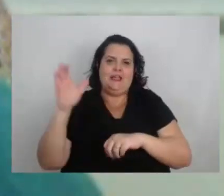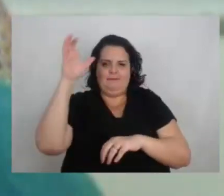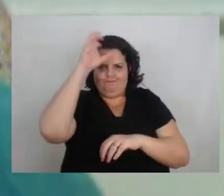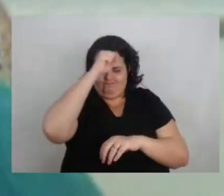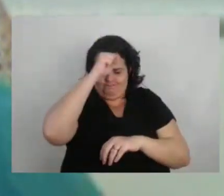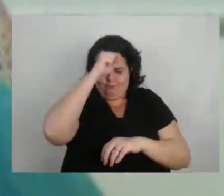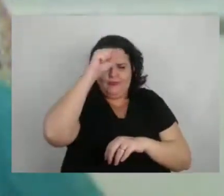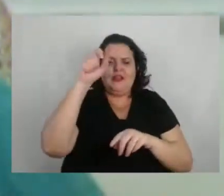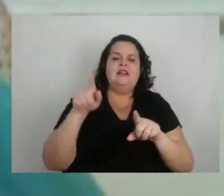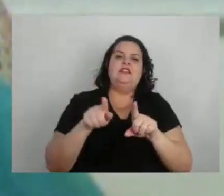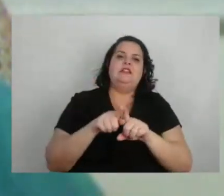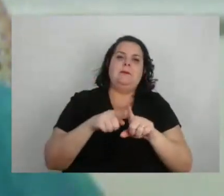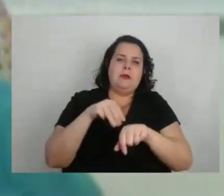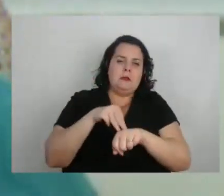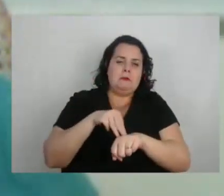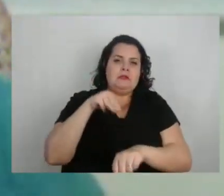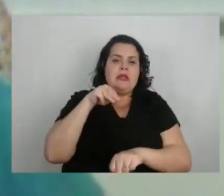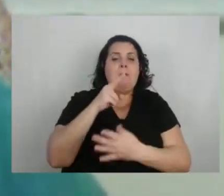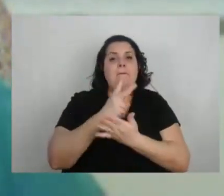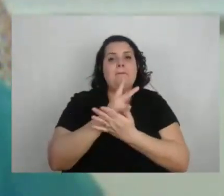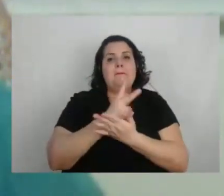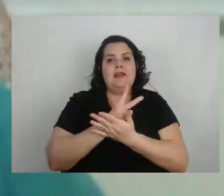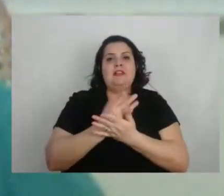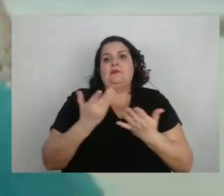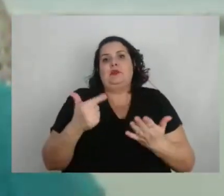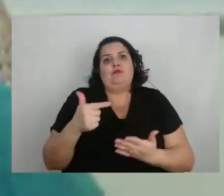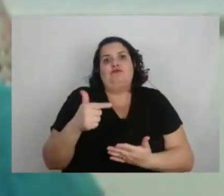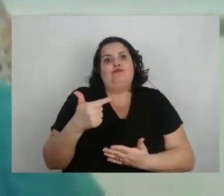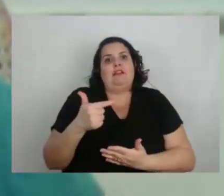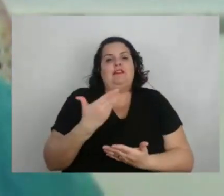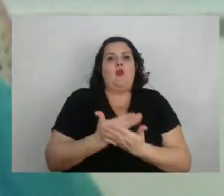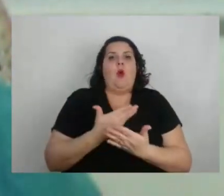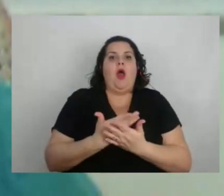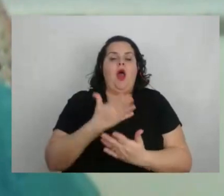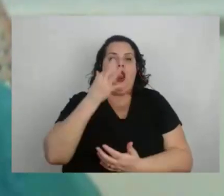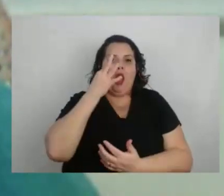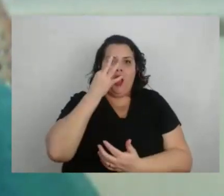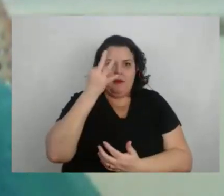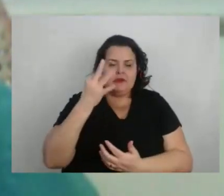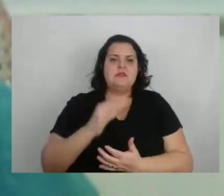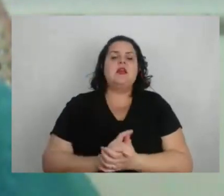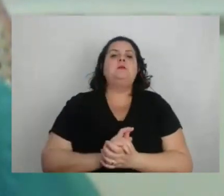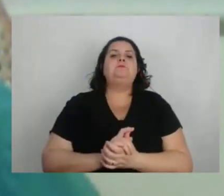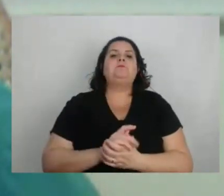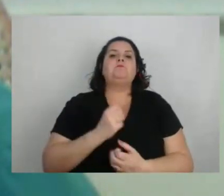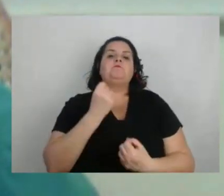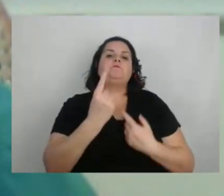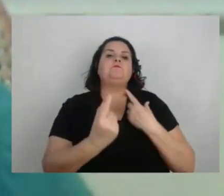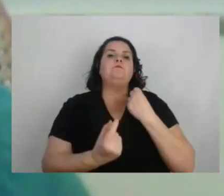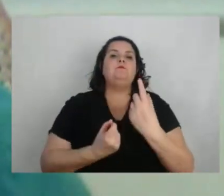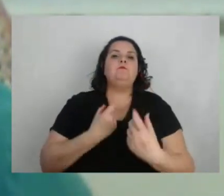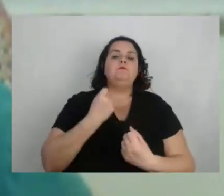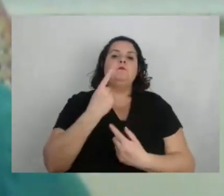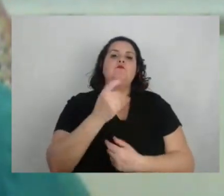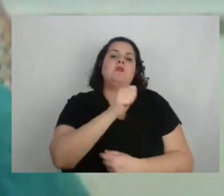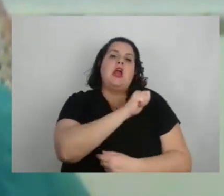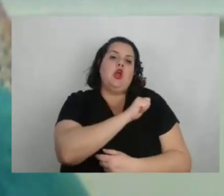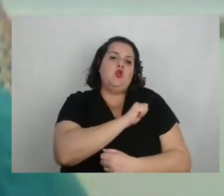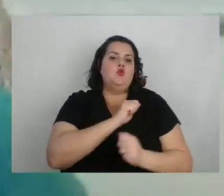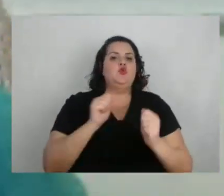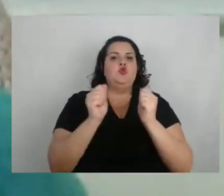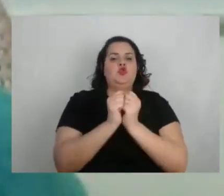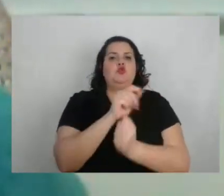embora suspensos durante essa epidemia, alguns alunos, como professores, começam a